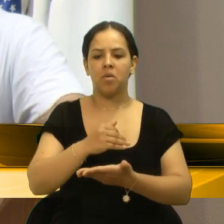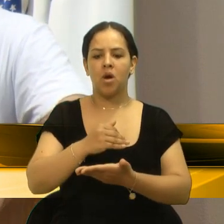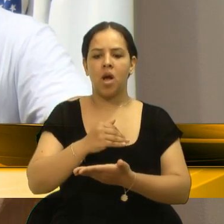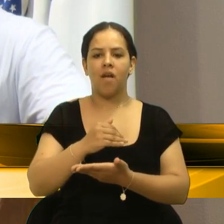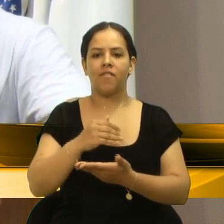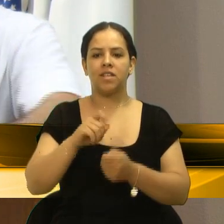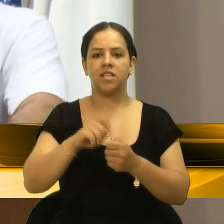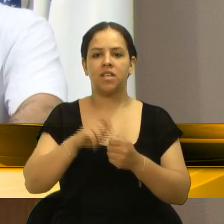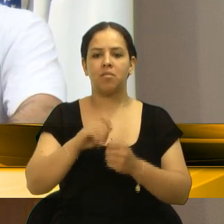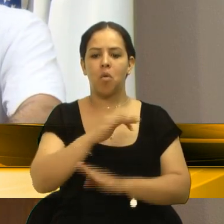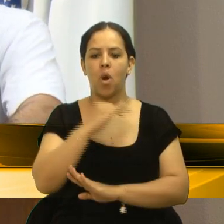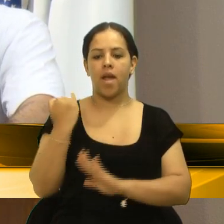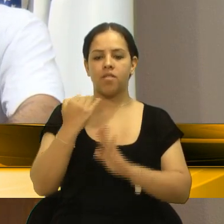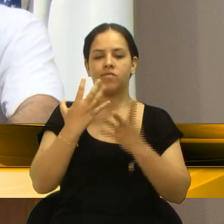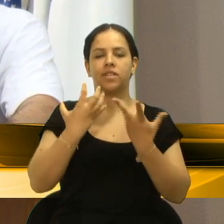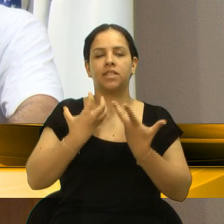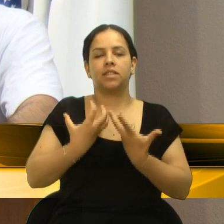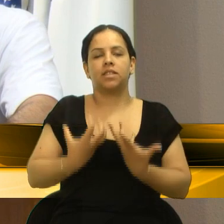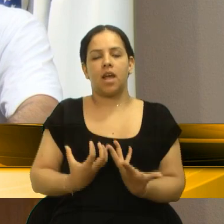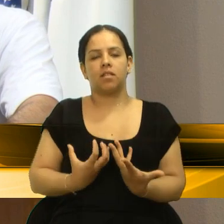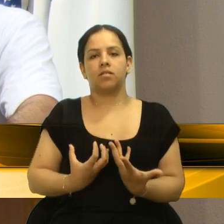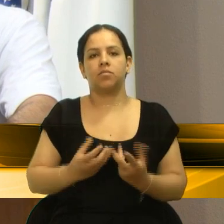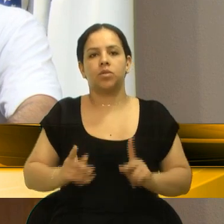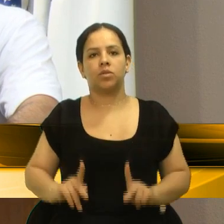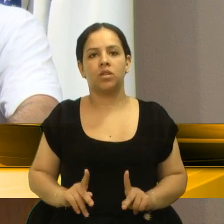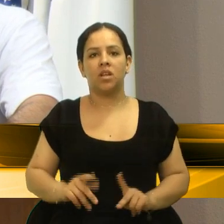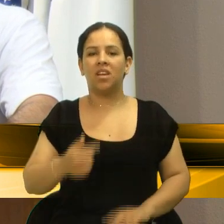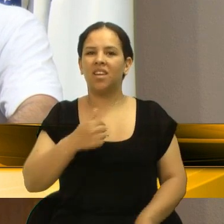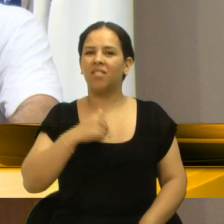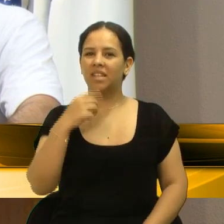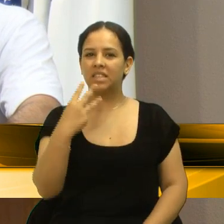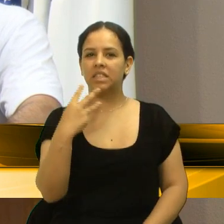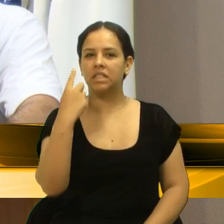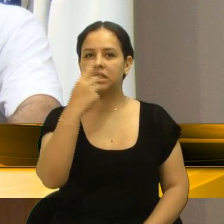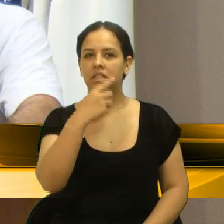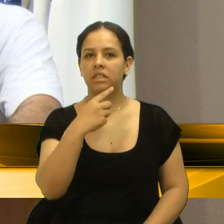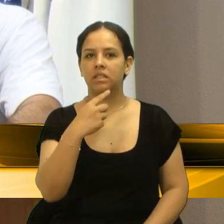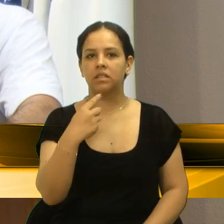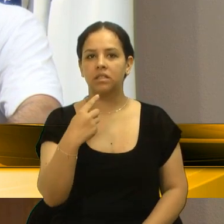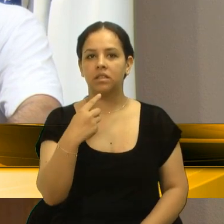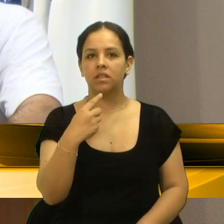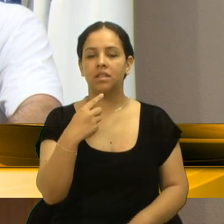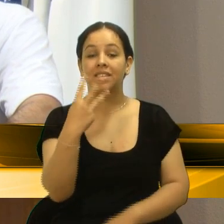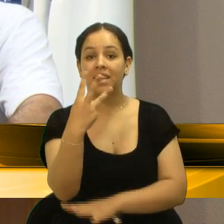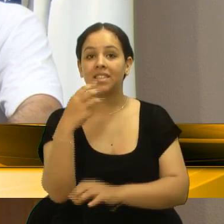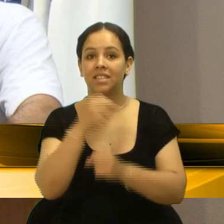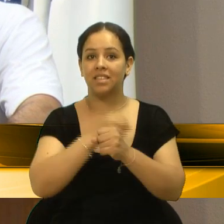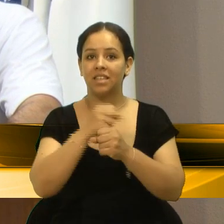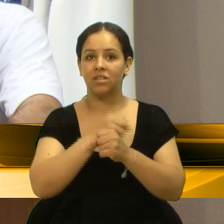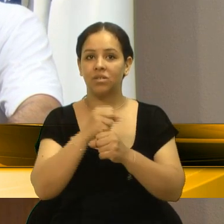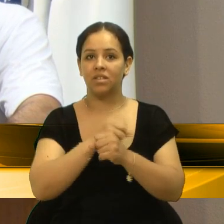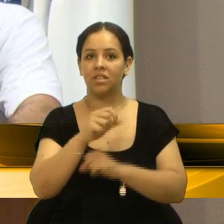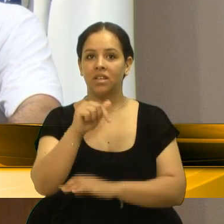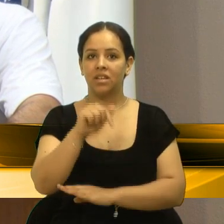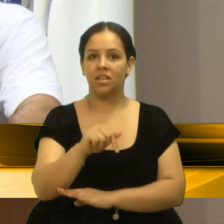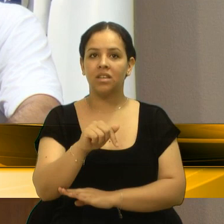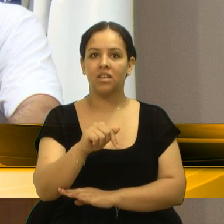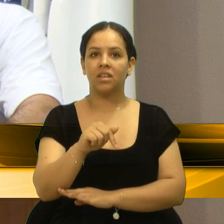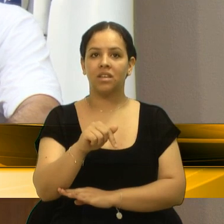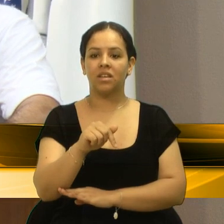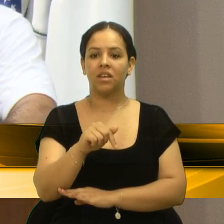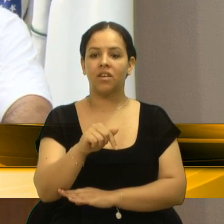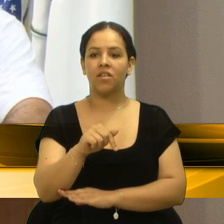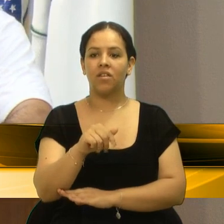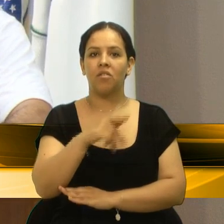para vocês. Eu estou há 3 anos vindo aqui nessa tribuna denunciar os desmandos do prefeito